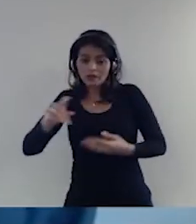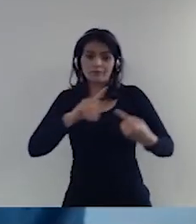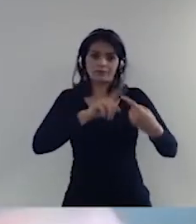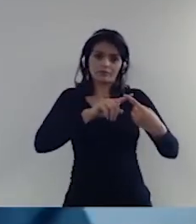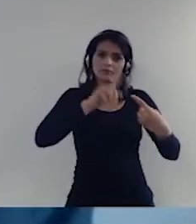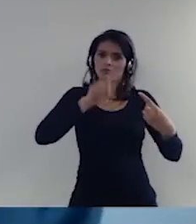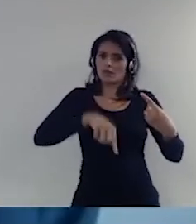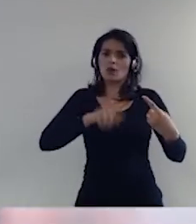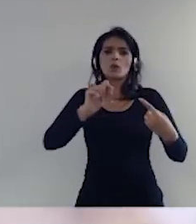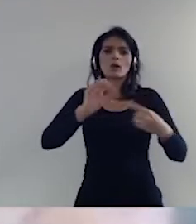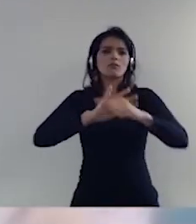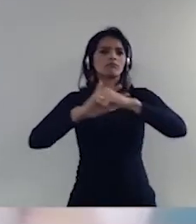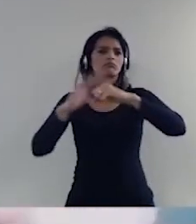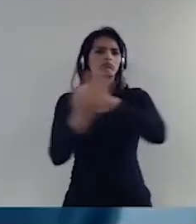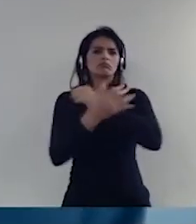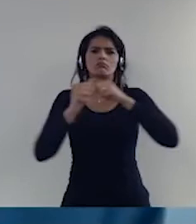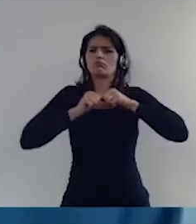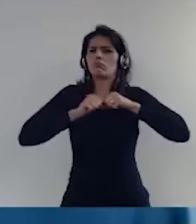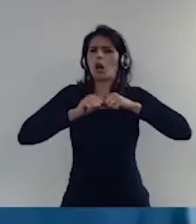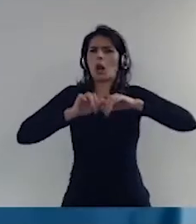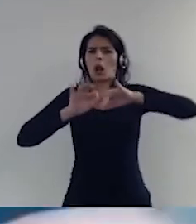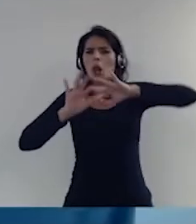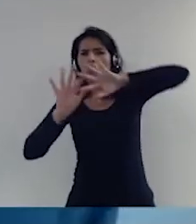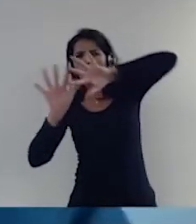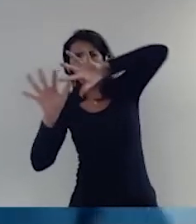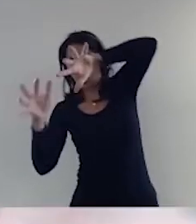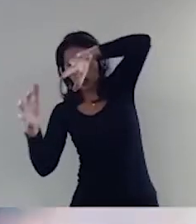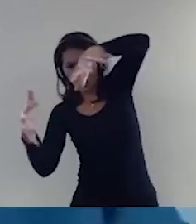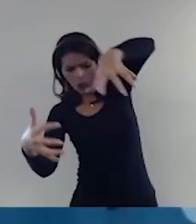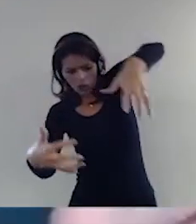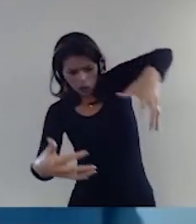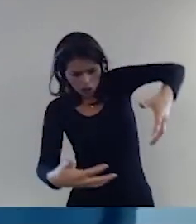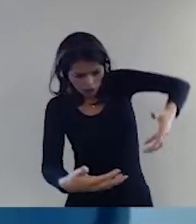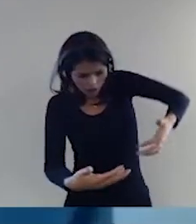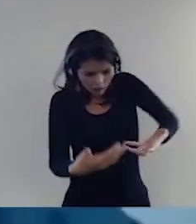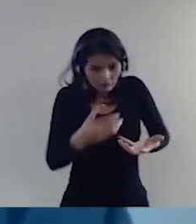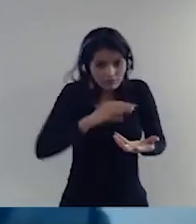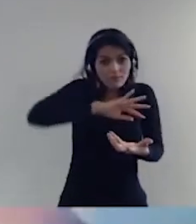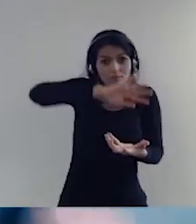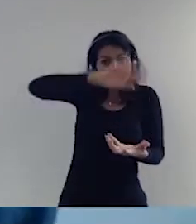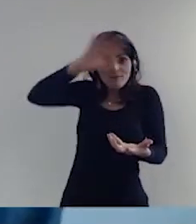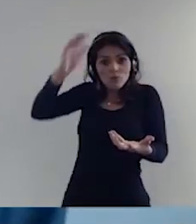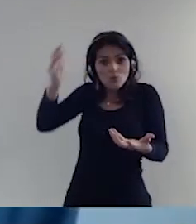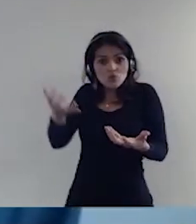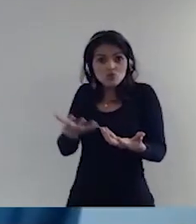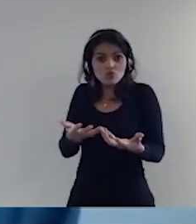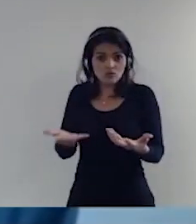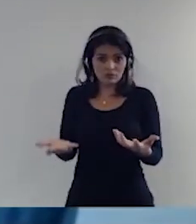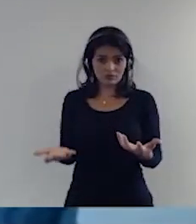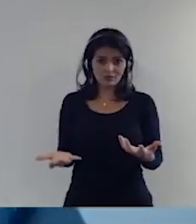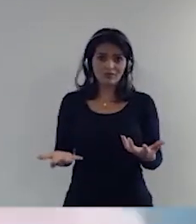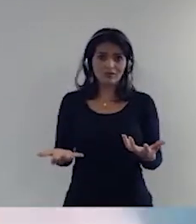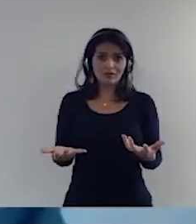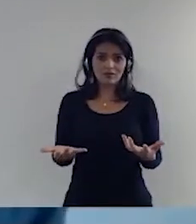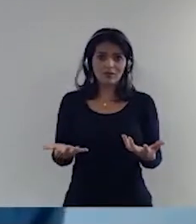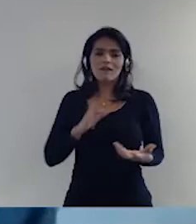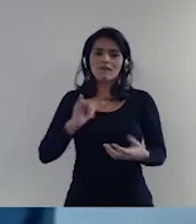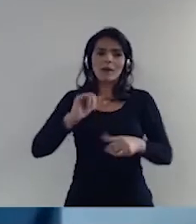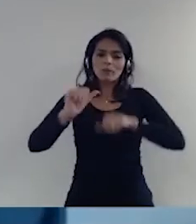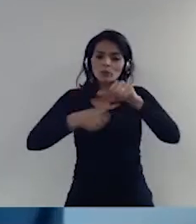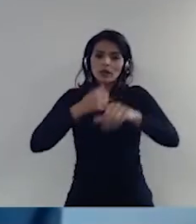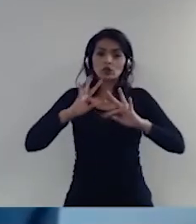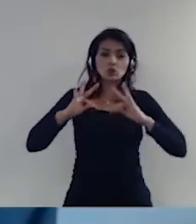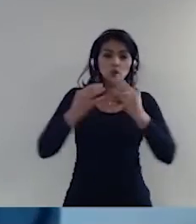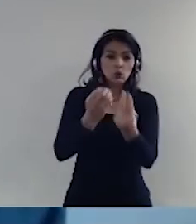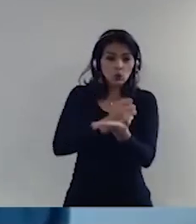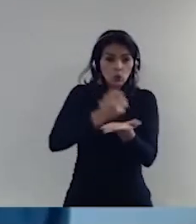maior. A pandemia representa força maior ao caso fortuito em todos os contratos? Certamente não. A força maior ao